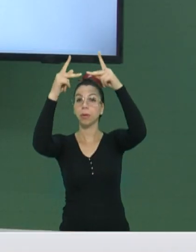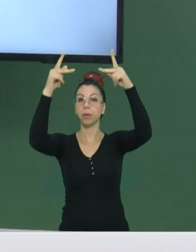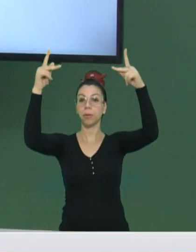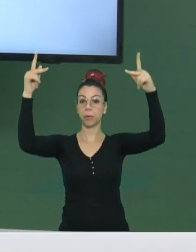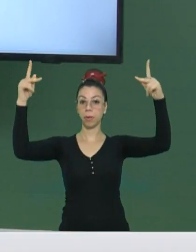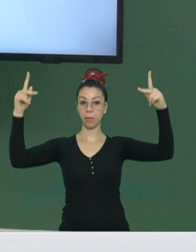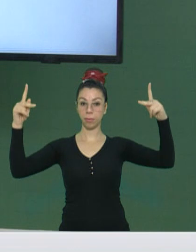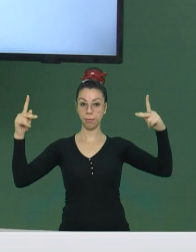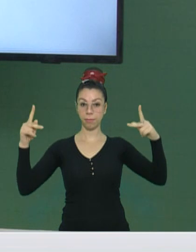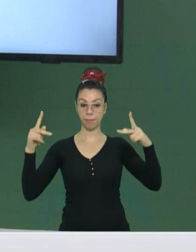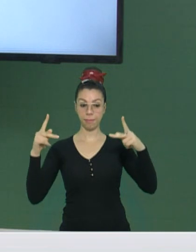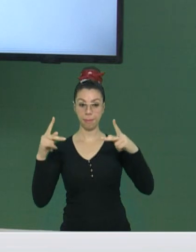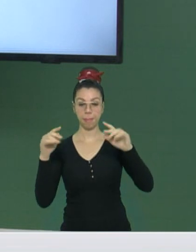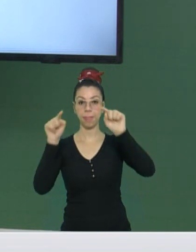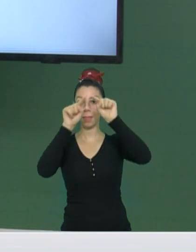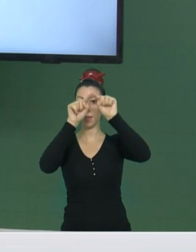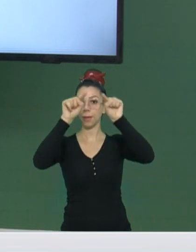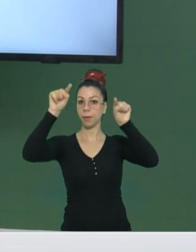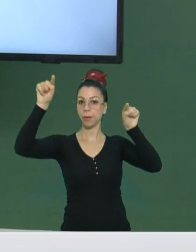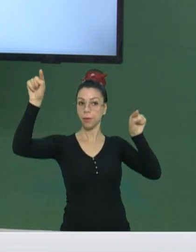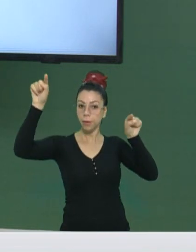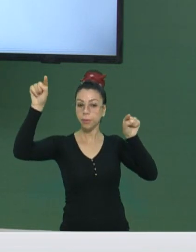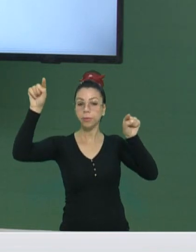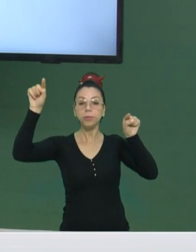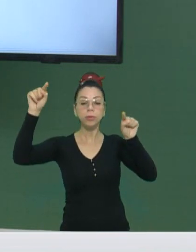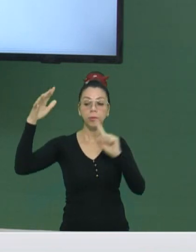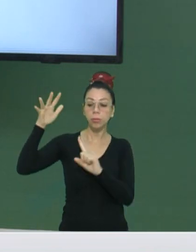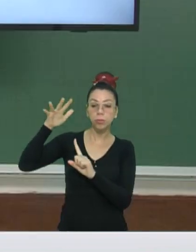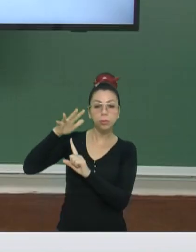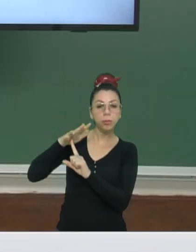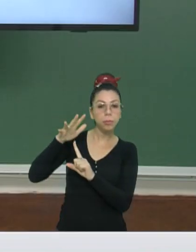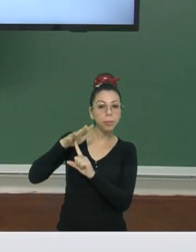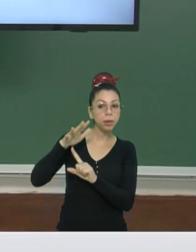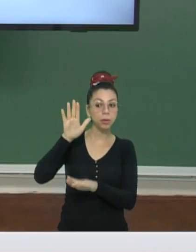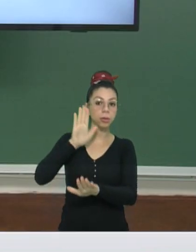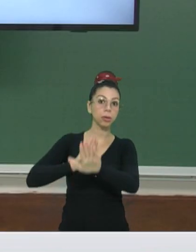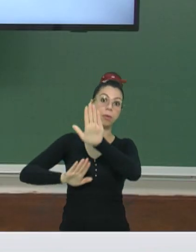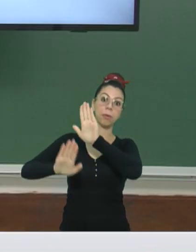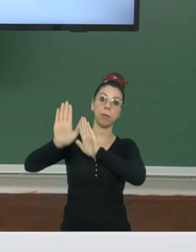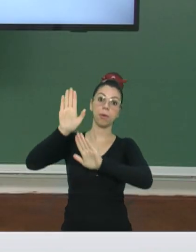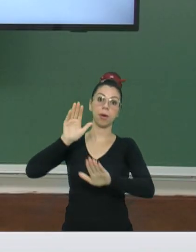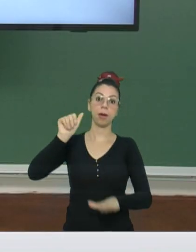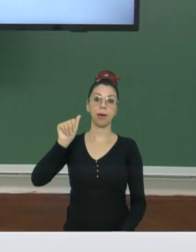de pessoas do Paraná inteiro que estamos em alerta.